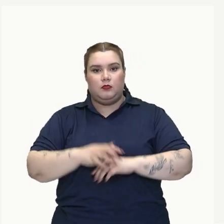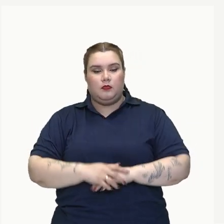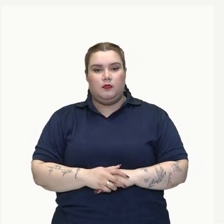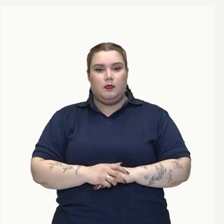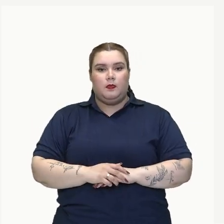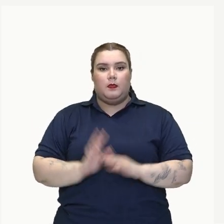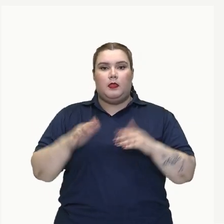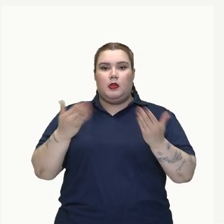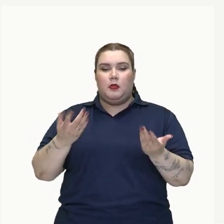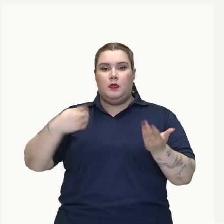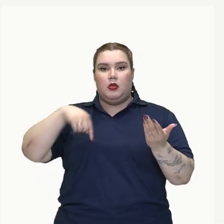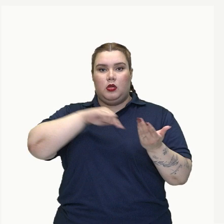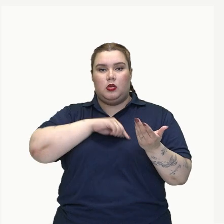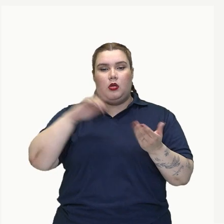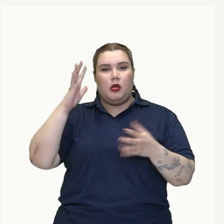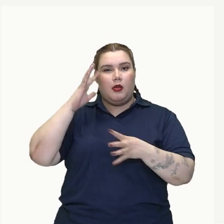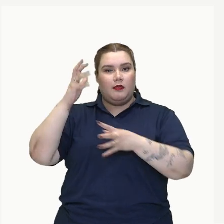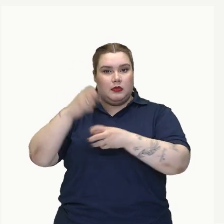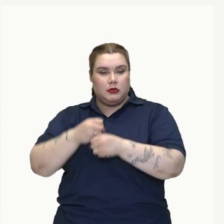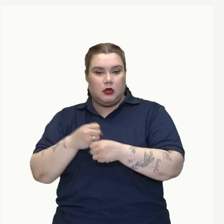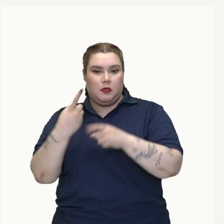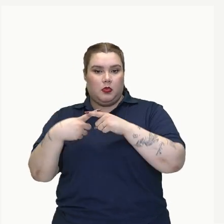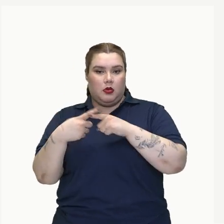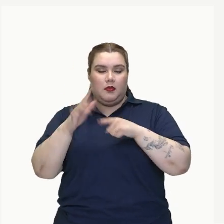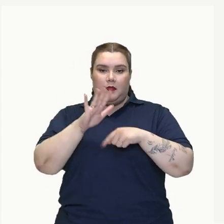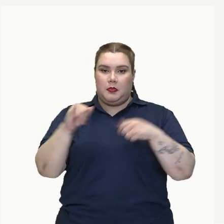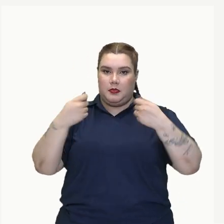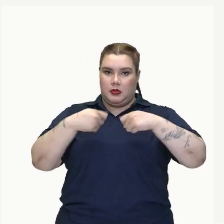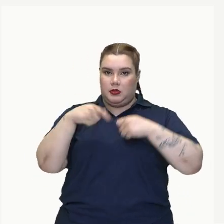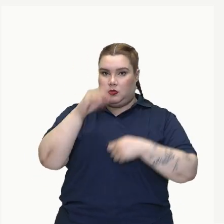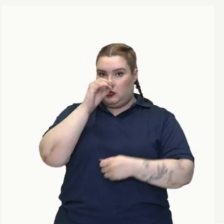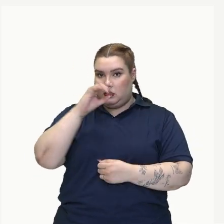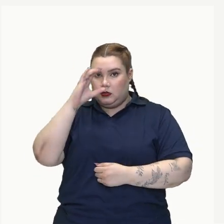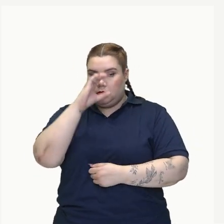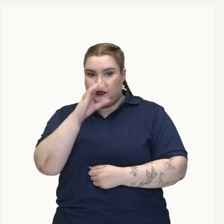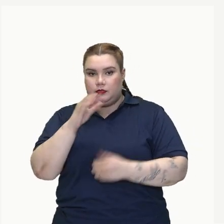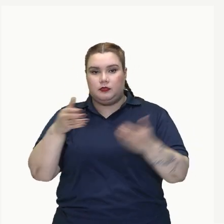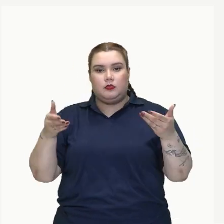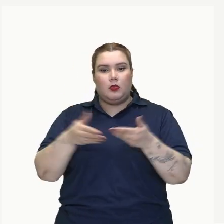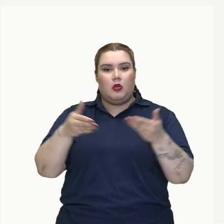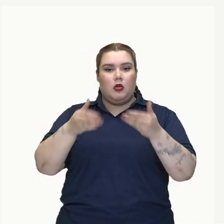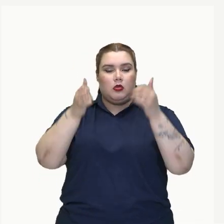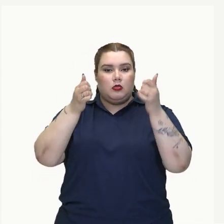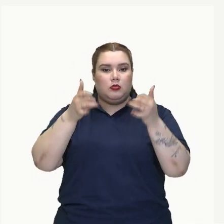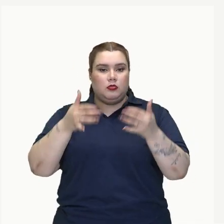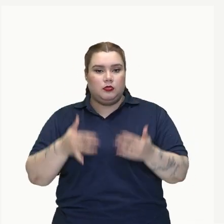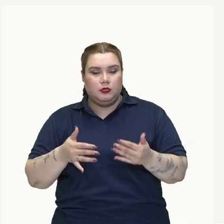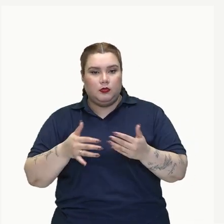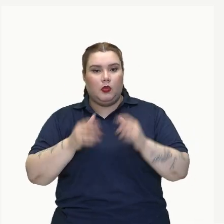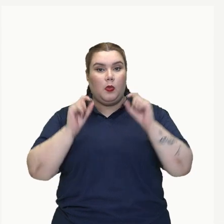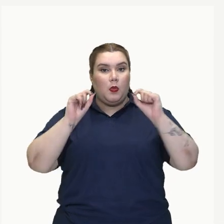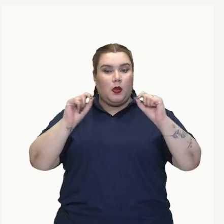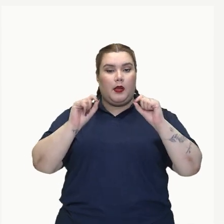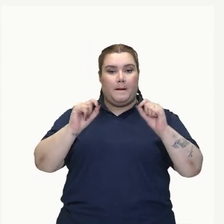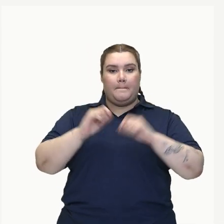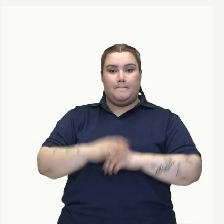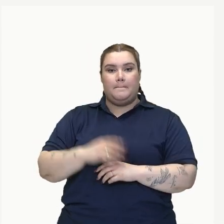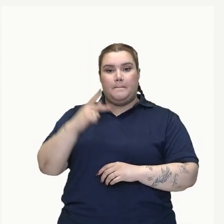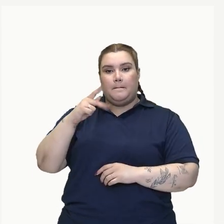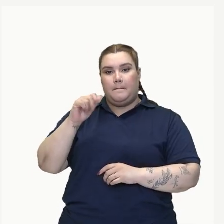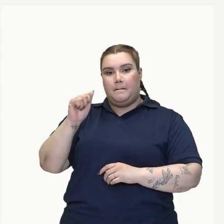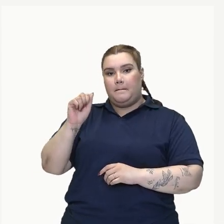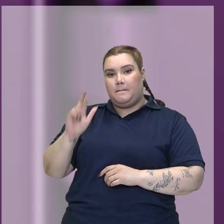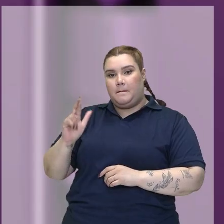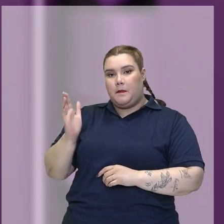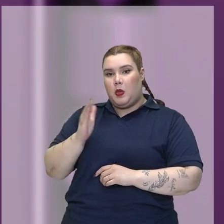aí, para a gente relembrar, né, porque a gente vai precisar desses conhecimentos, a gente vai falar aqui do par ordenado, que nada mais é